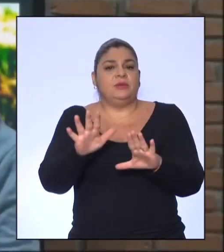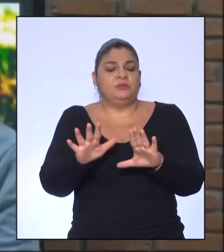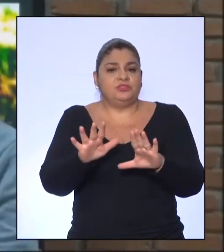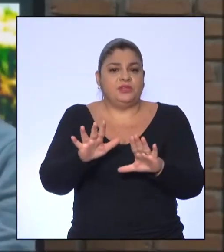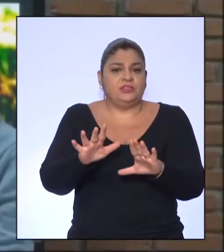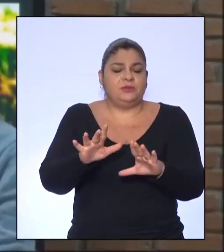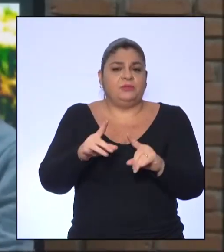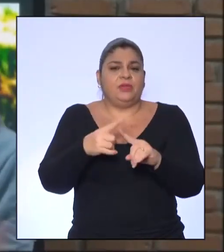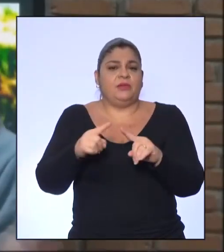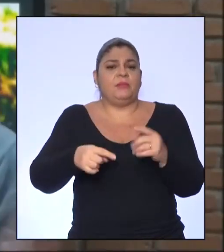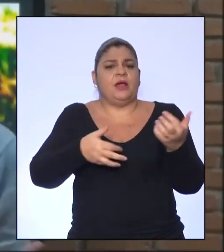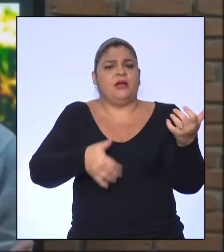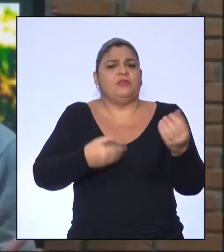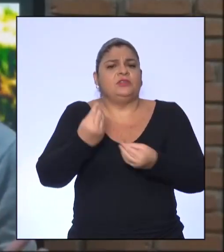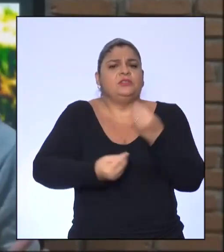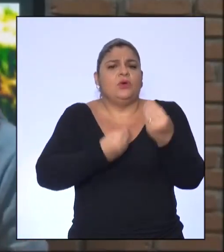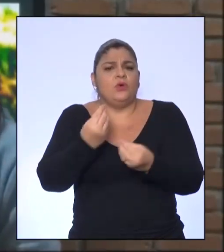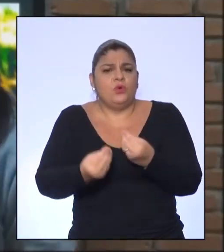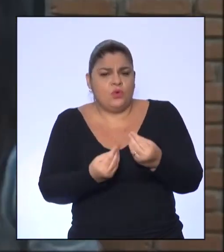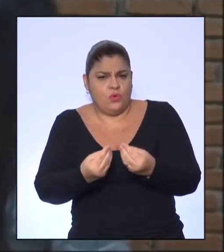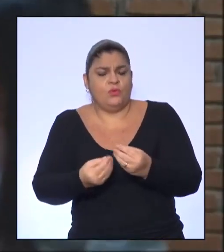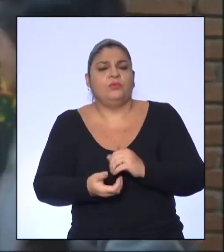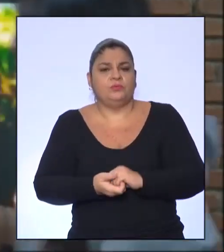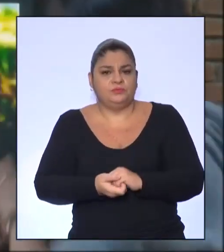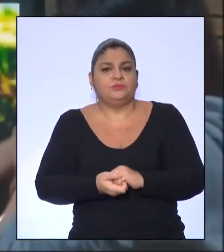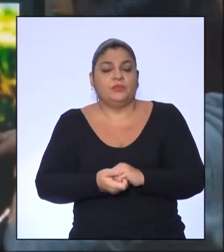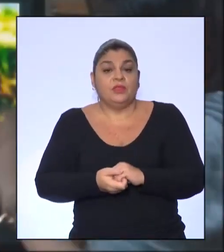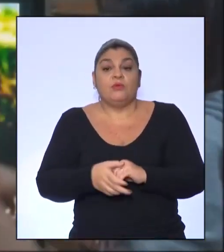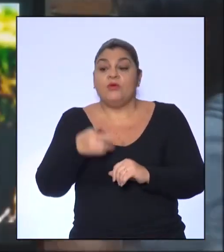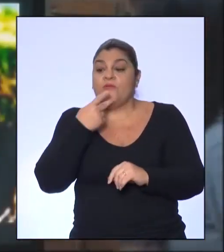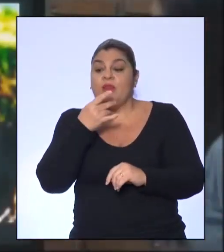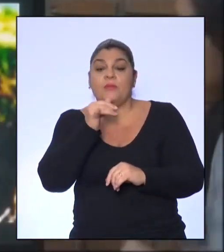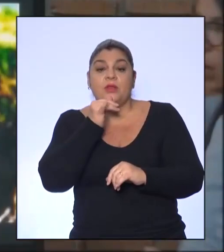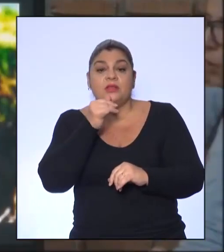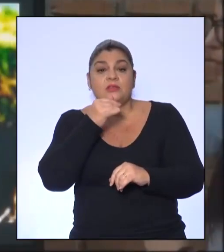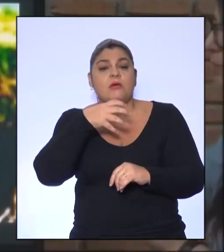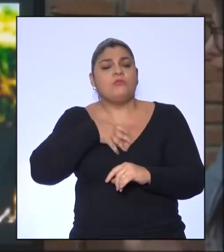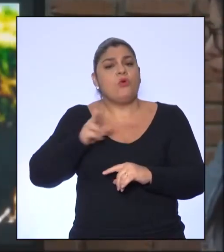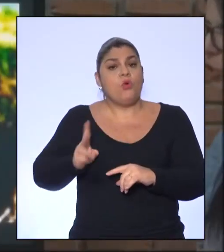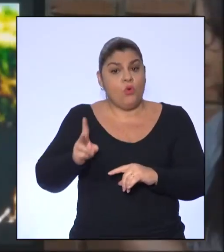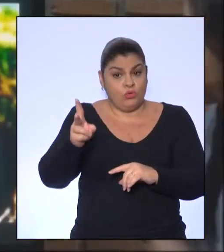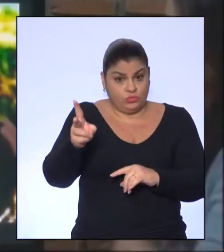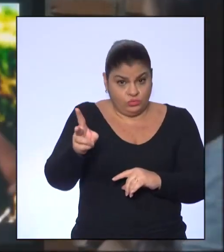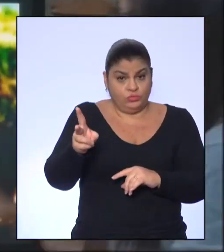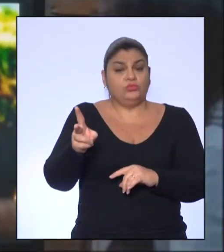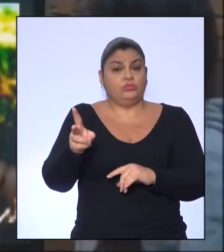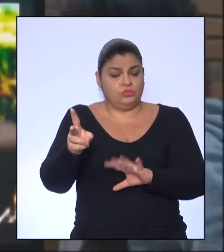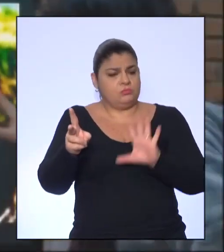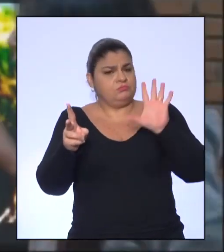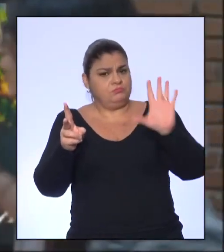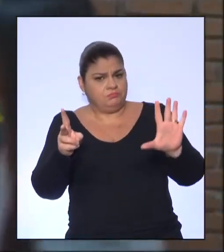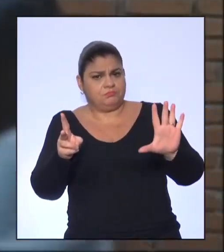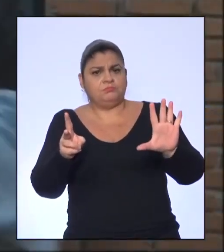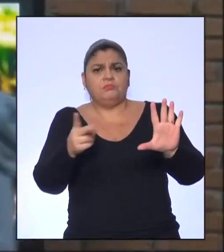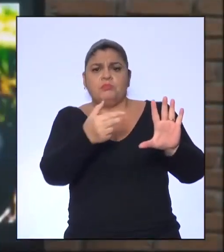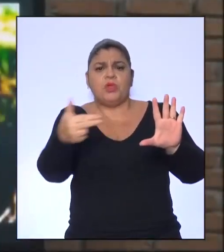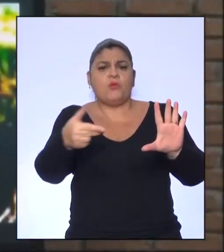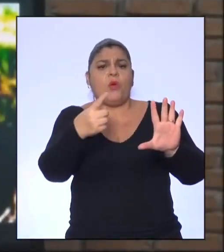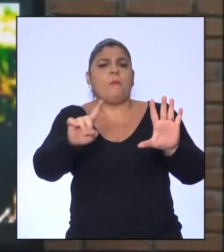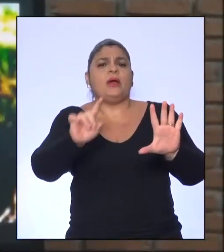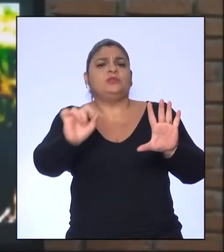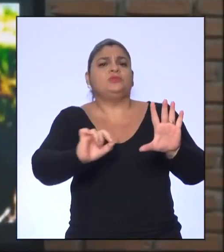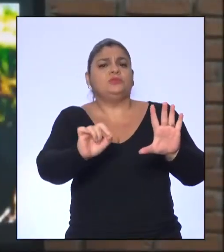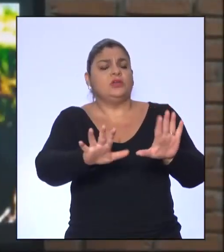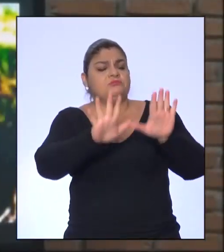a desafinação ali das tarraxinhas e tudo mais. Vamos dizer que ele esteja do mesmo jeito, mesma tarraxinha, mesmo tudo, só que você deixou ele